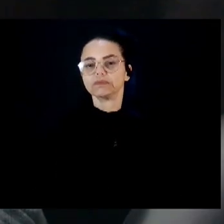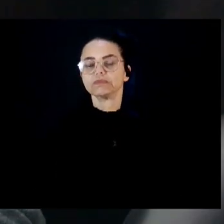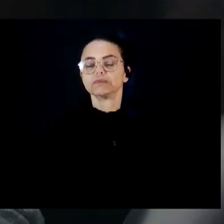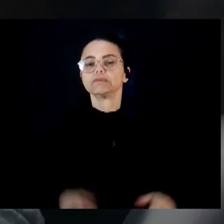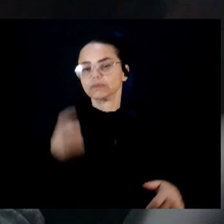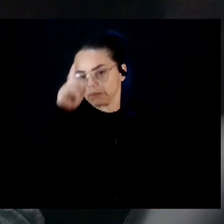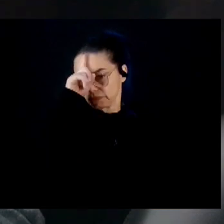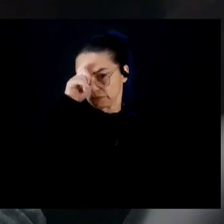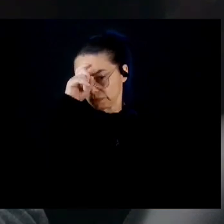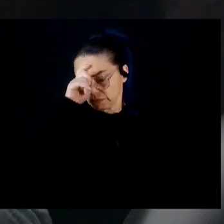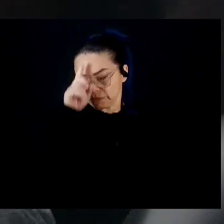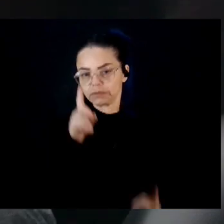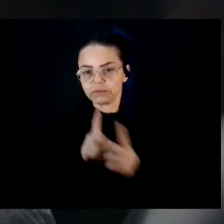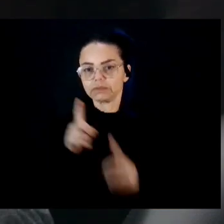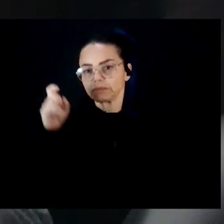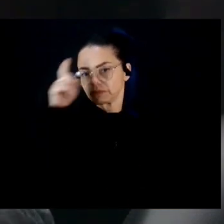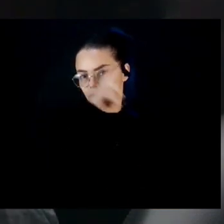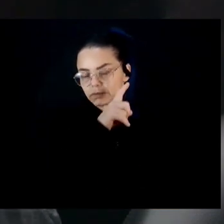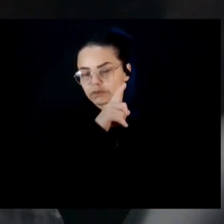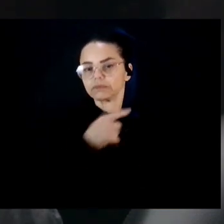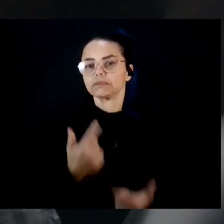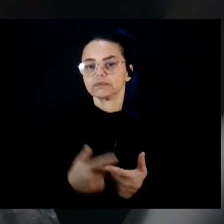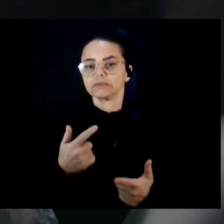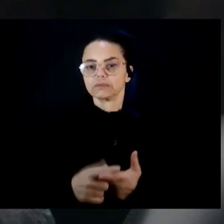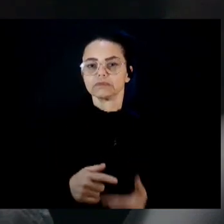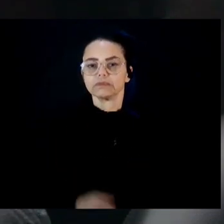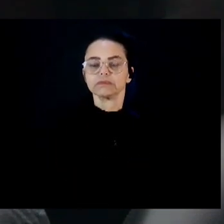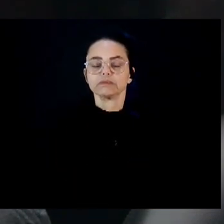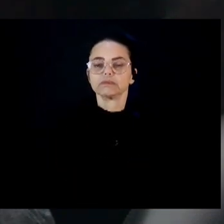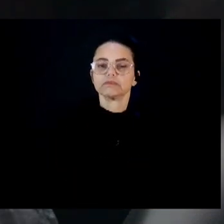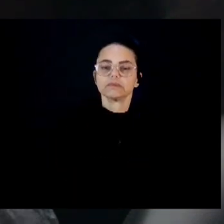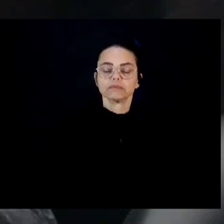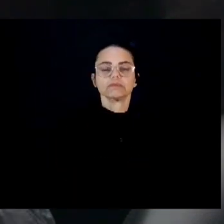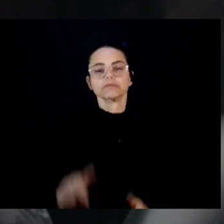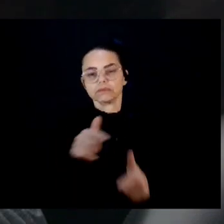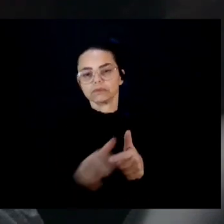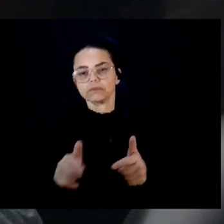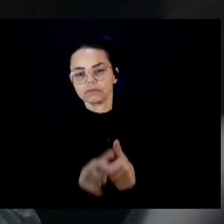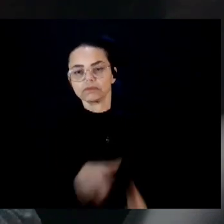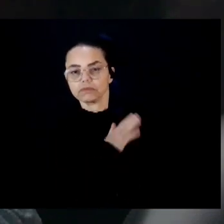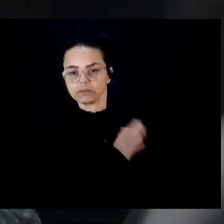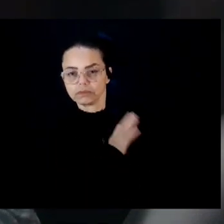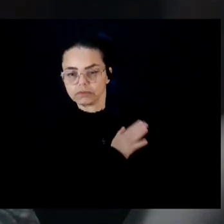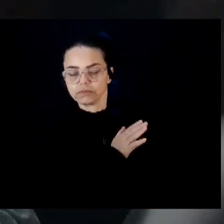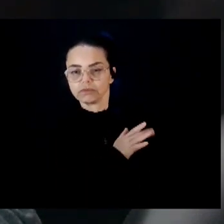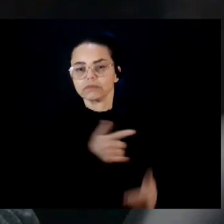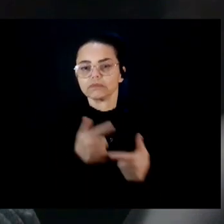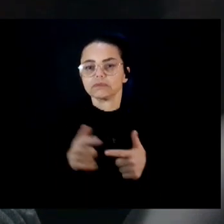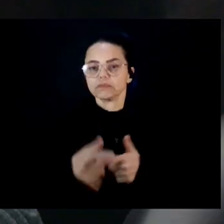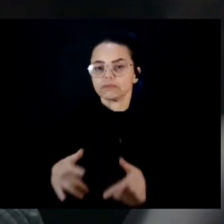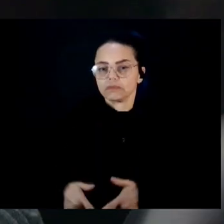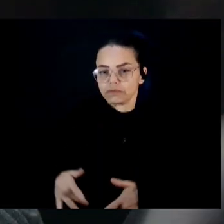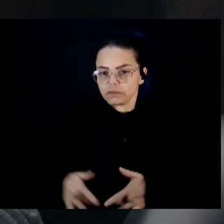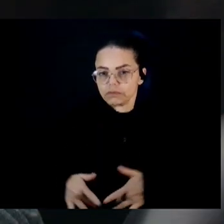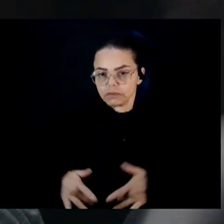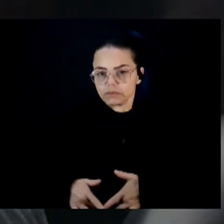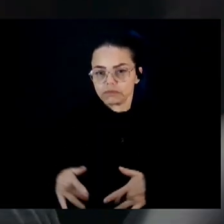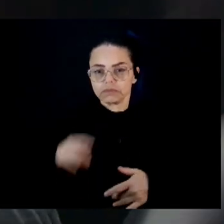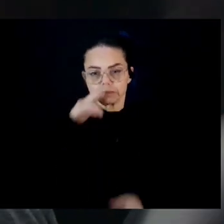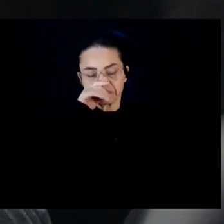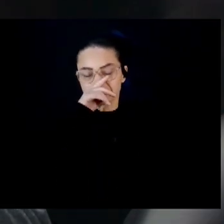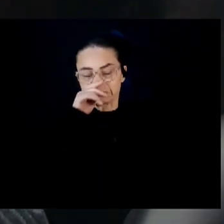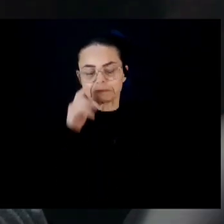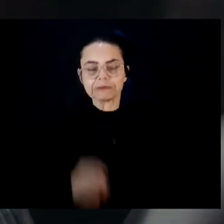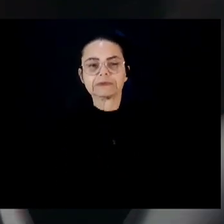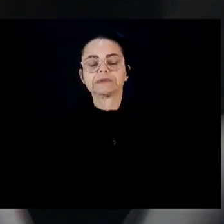diagnóstico super difícil, porque às vezes pensam em outras causas cardíacas, renais, hepatológicas do fígado. Só que quando